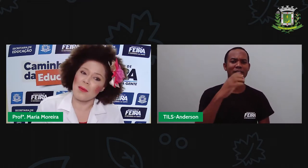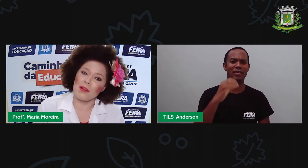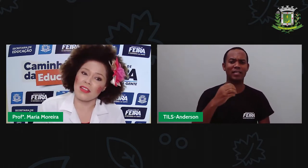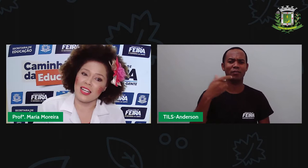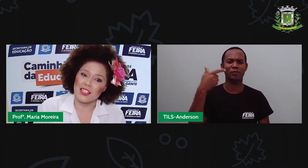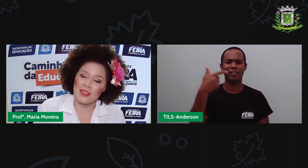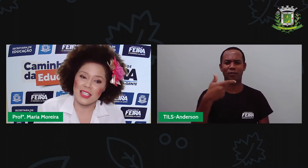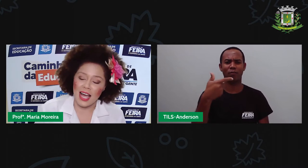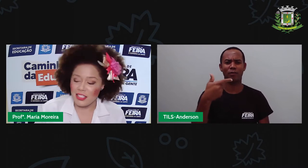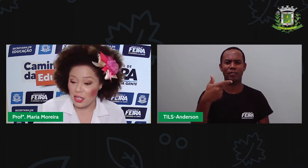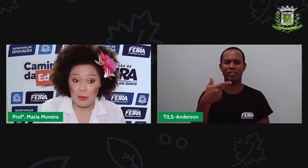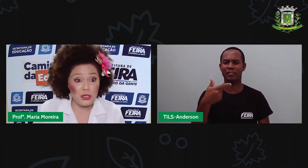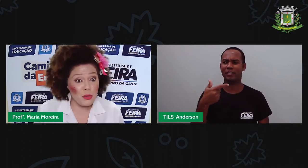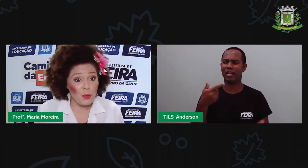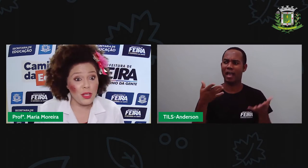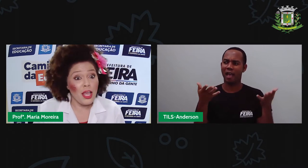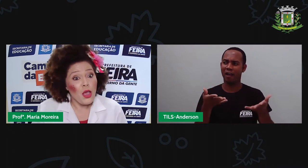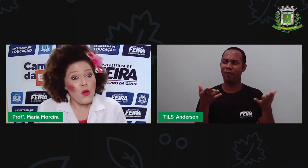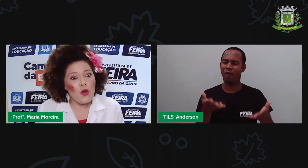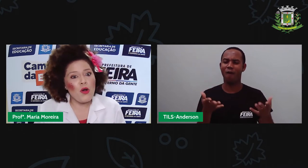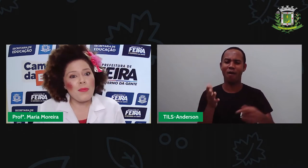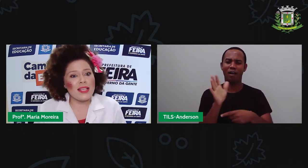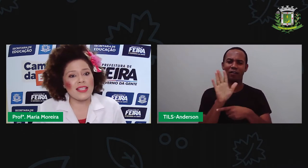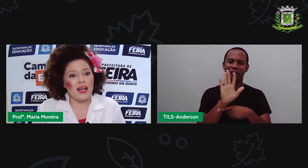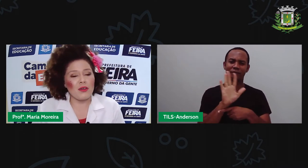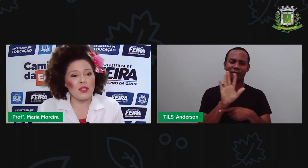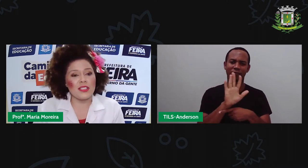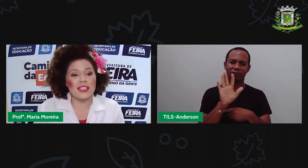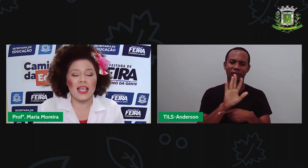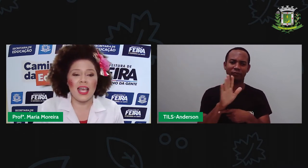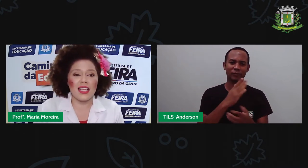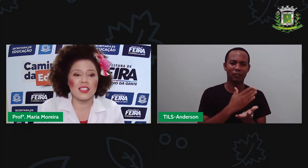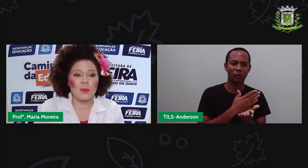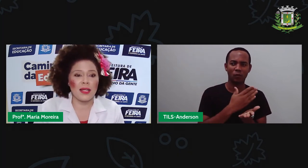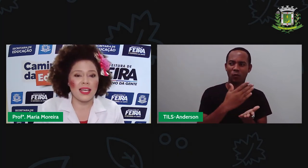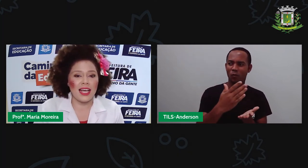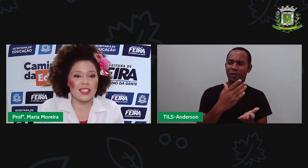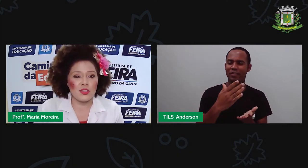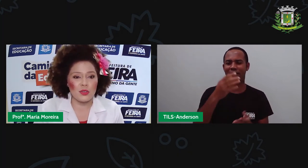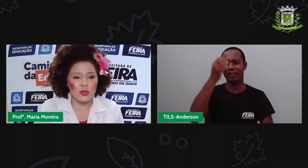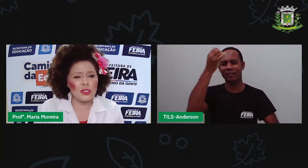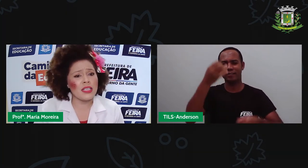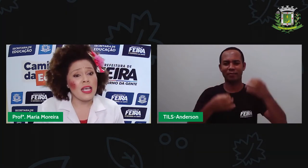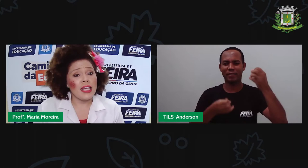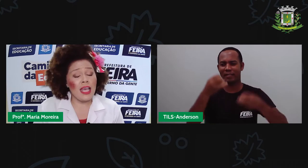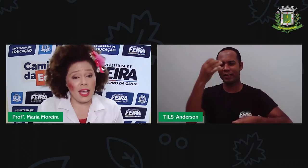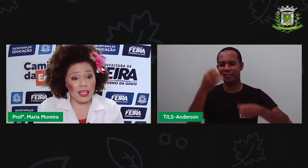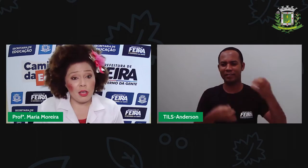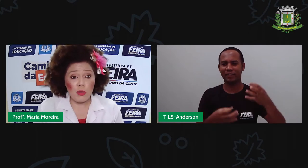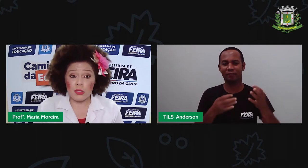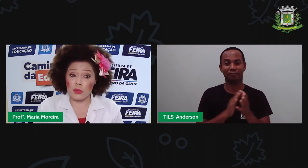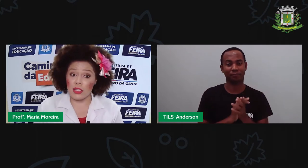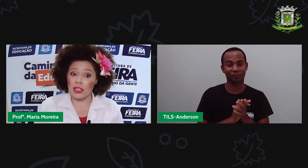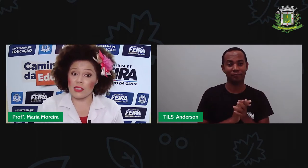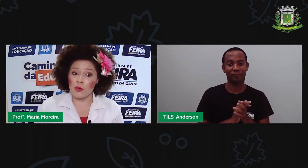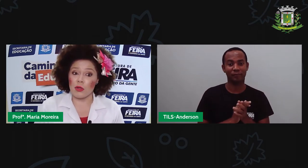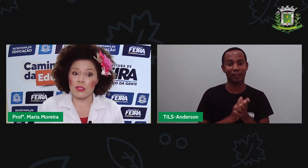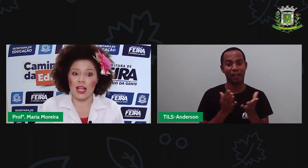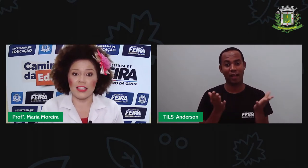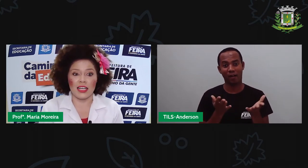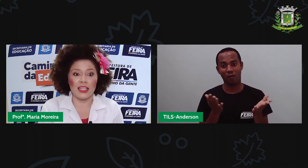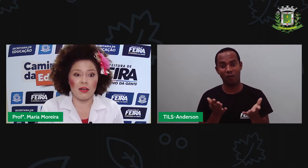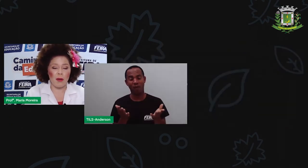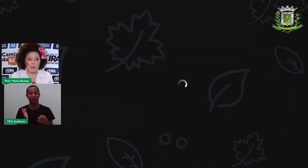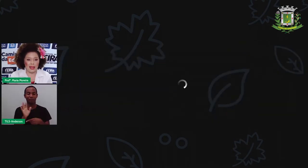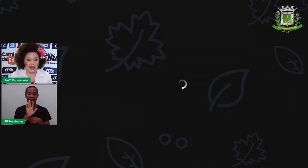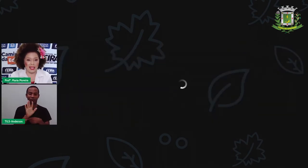A Pró vai trazer o slide aqui pra gente poder começar com nossas explicações. E aí, enquanto isso, enquanto